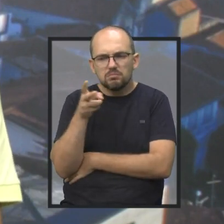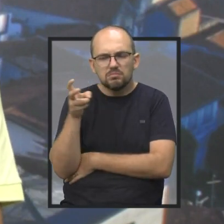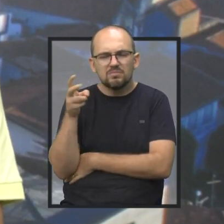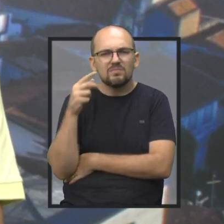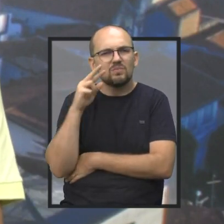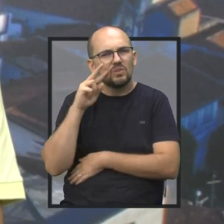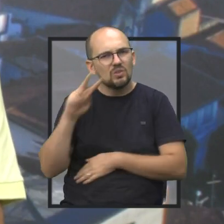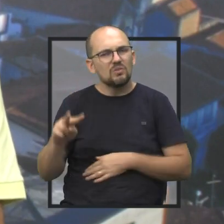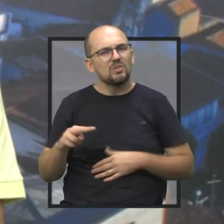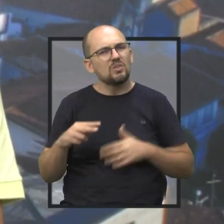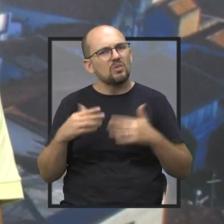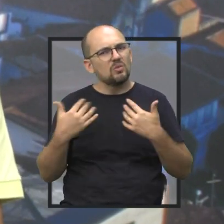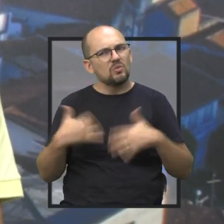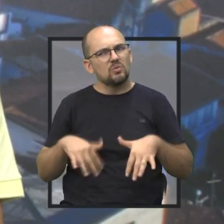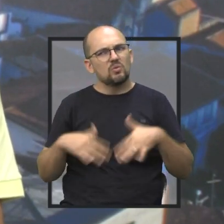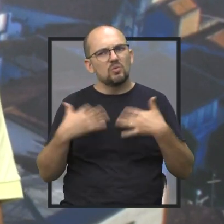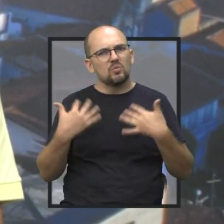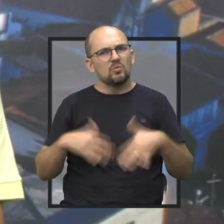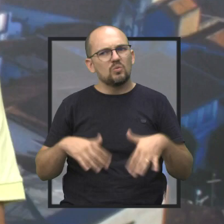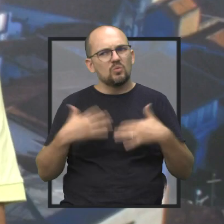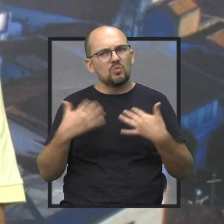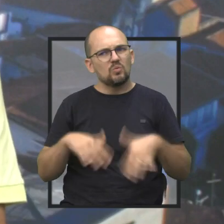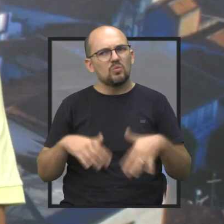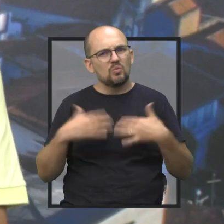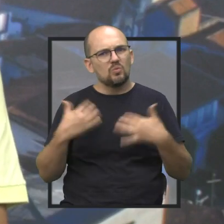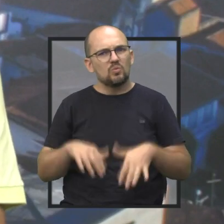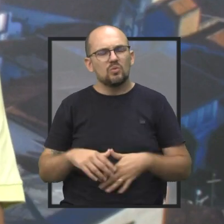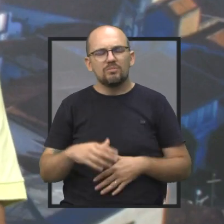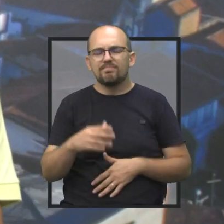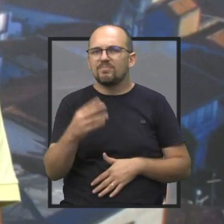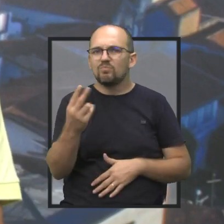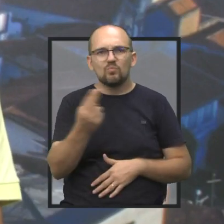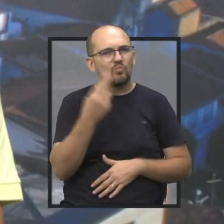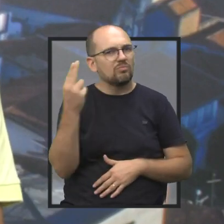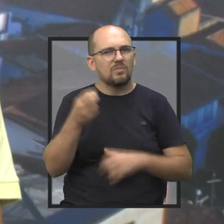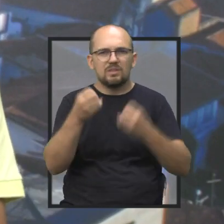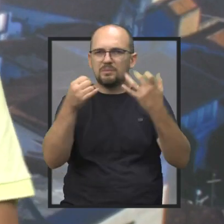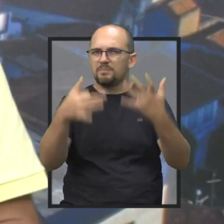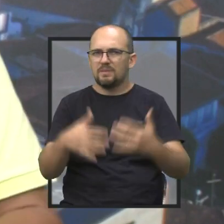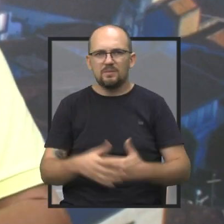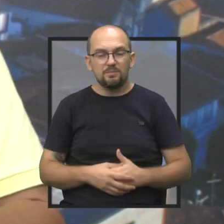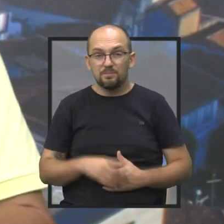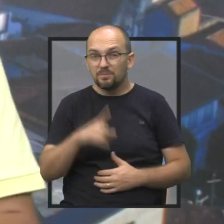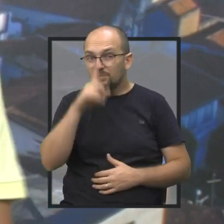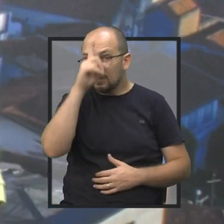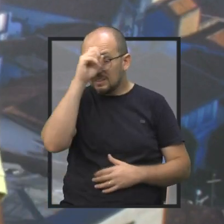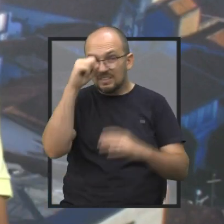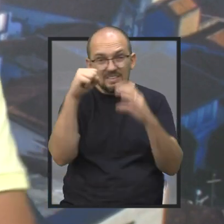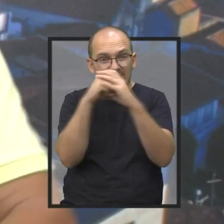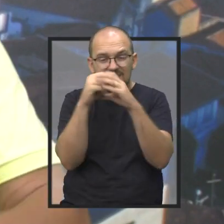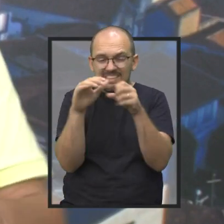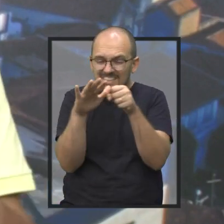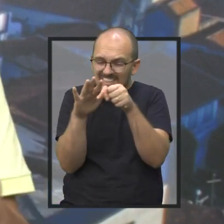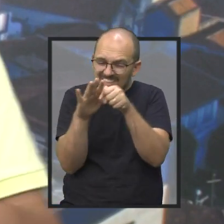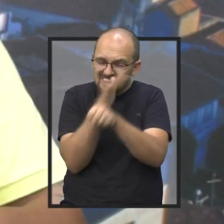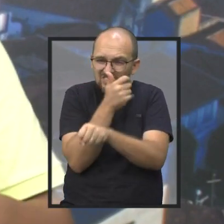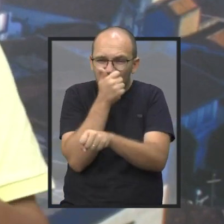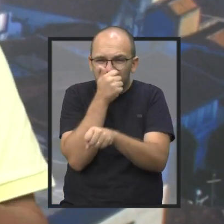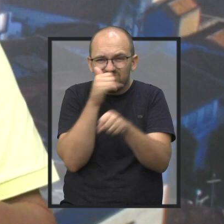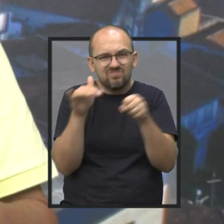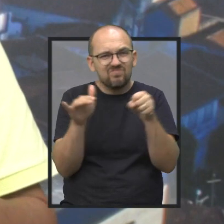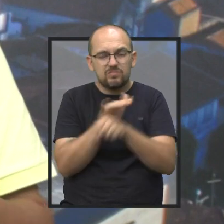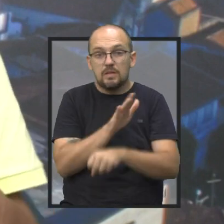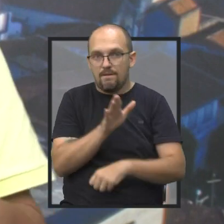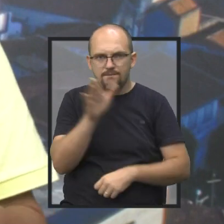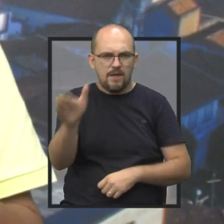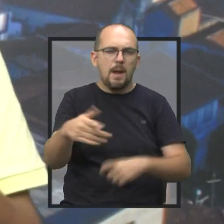vi que ali não tem, que você não tem noção. É o lugar da Santa Casa que eu nunca vi igual. Que você